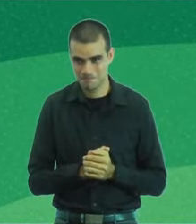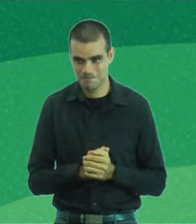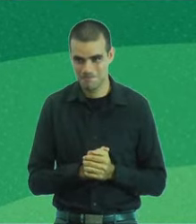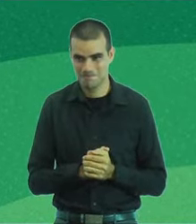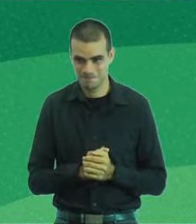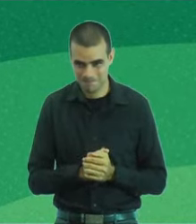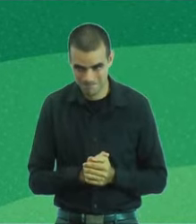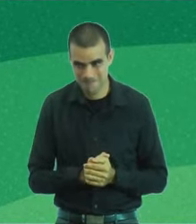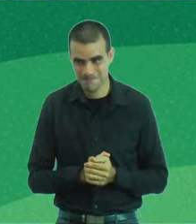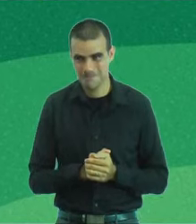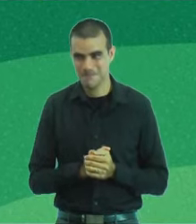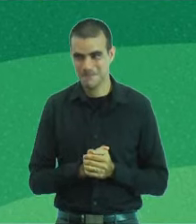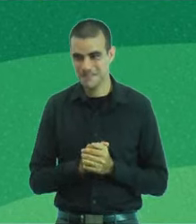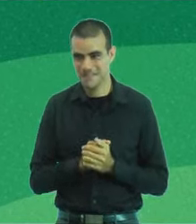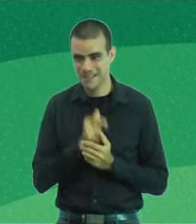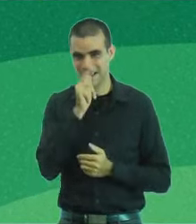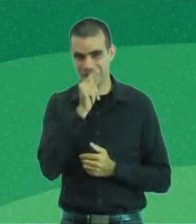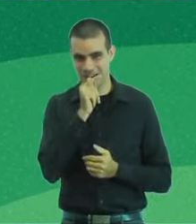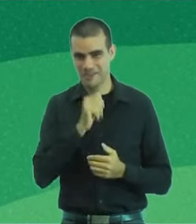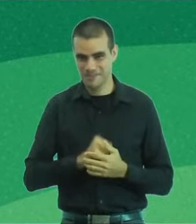tomar uma água aqui